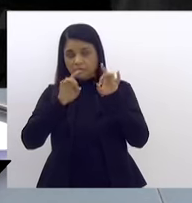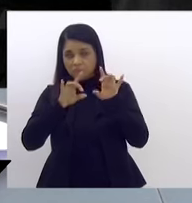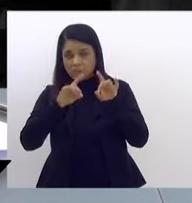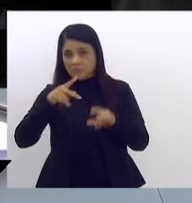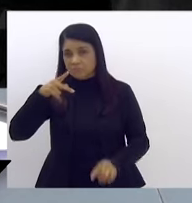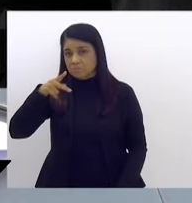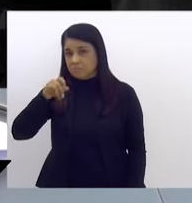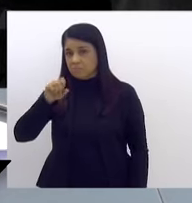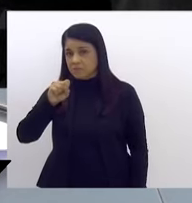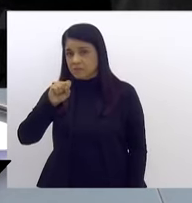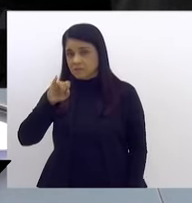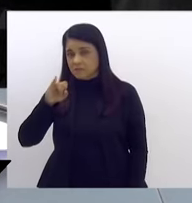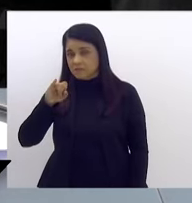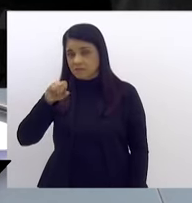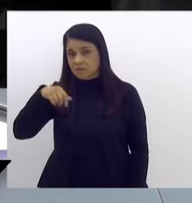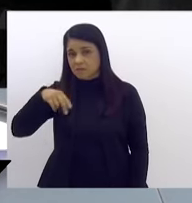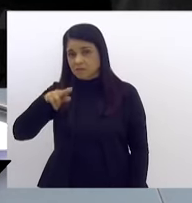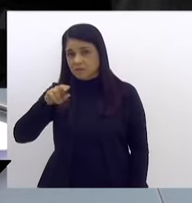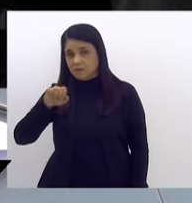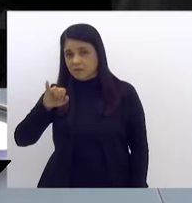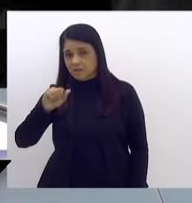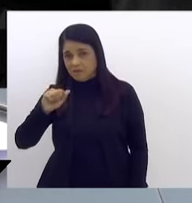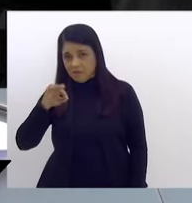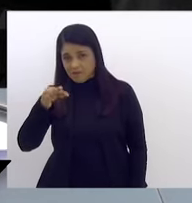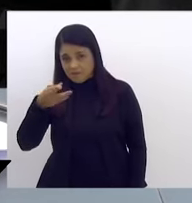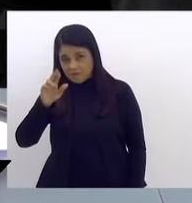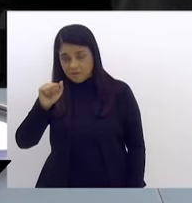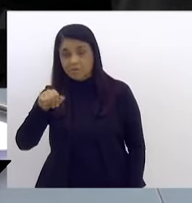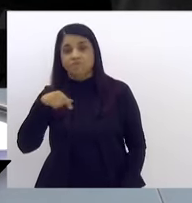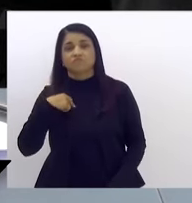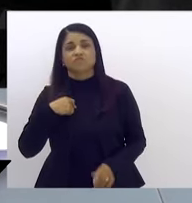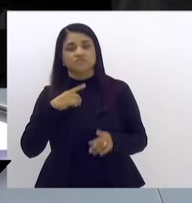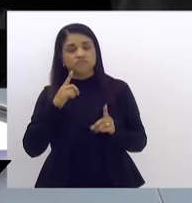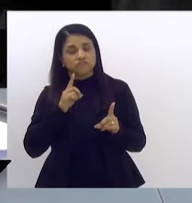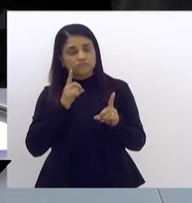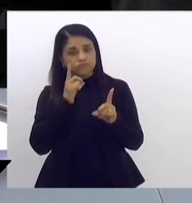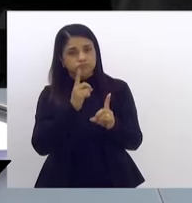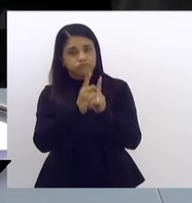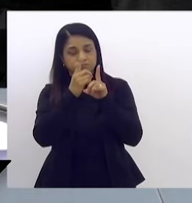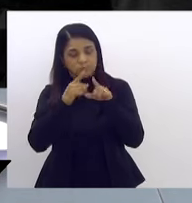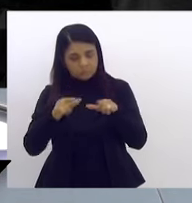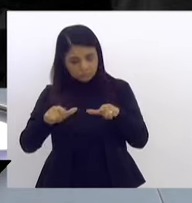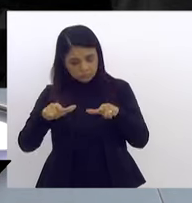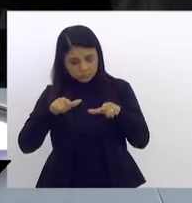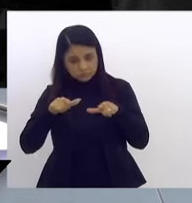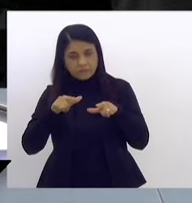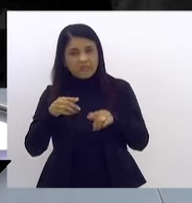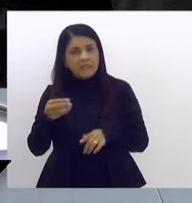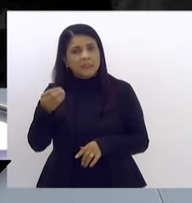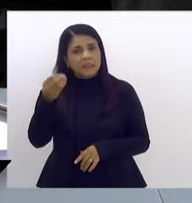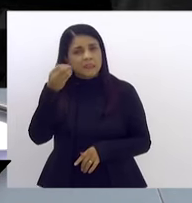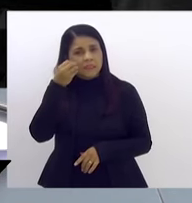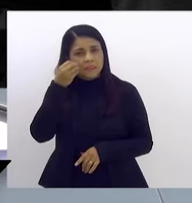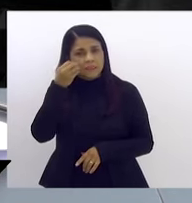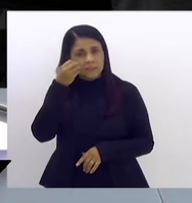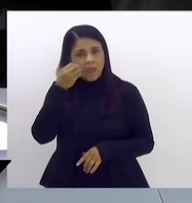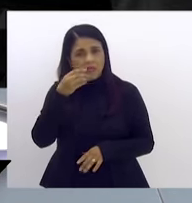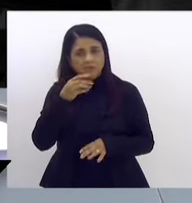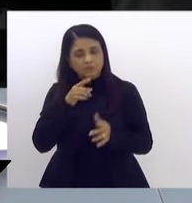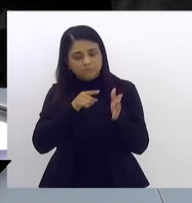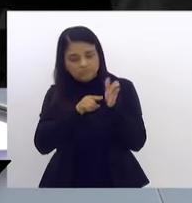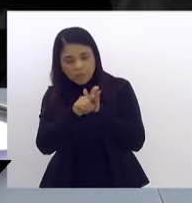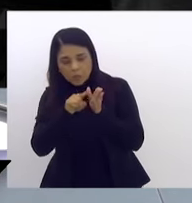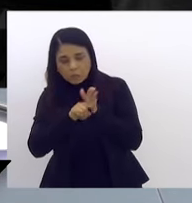psiquiatra Obrigatoriamente vai fazer o diagnóstico eh fazendo alguns testes e questionários